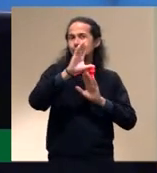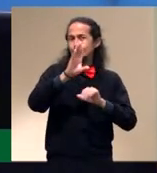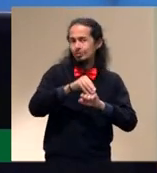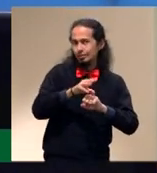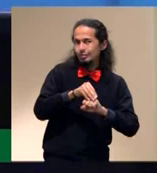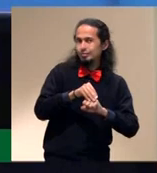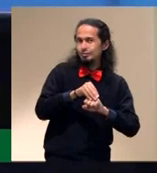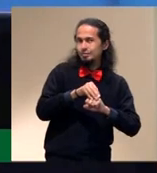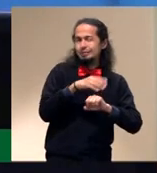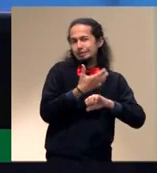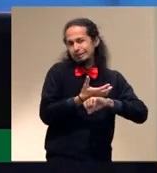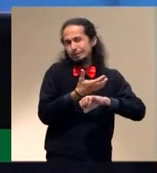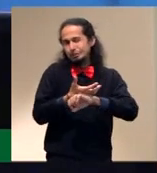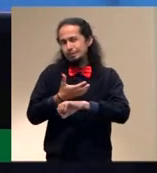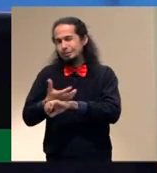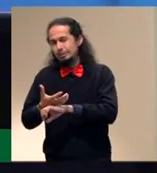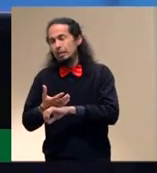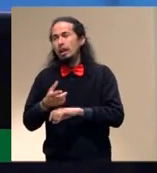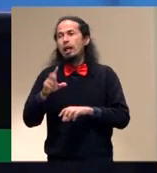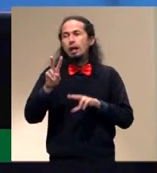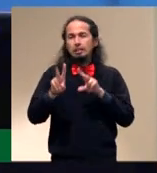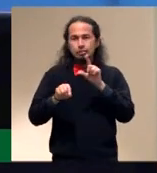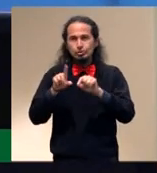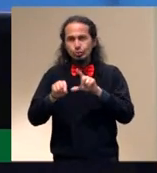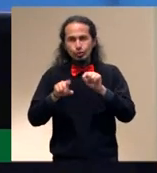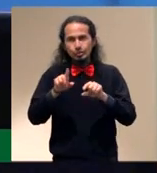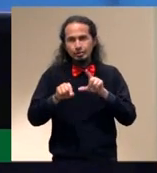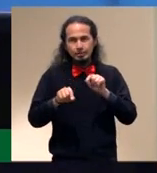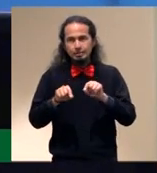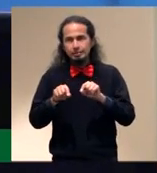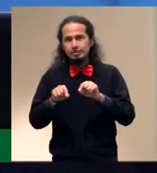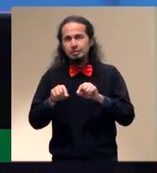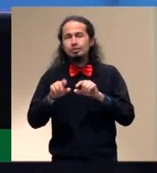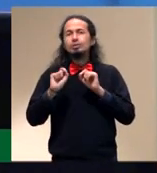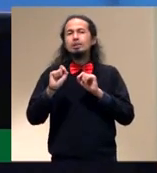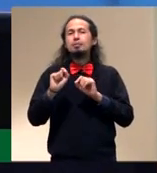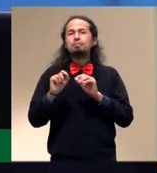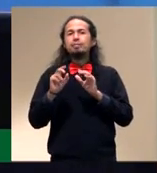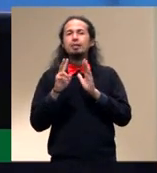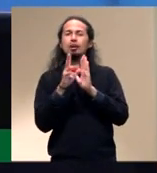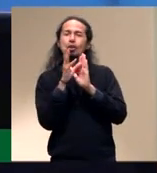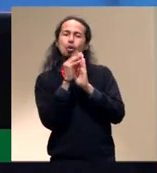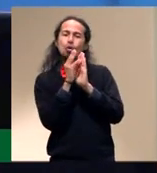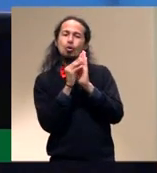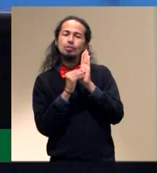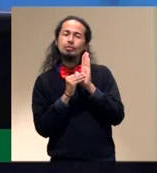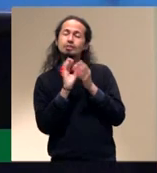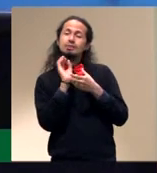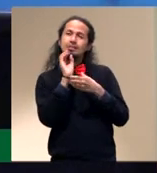são selecionados conteúdos, certo, dentro de cada disciplina, para serem